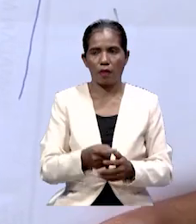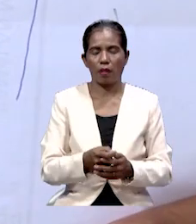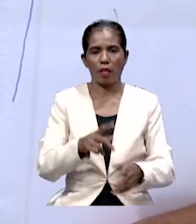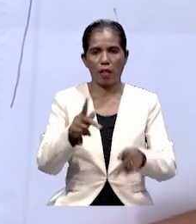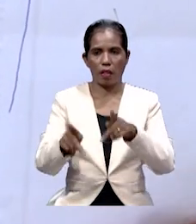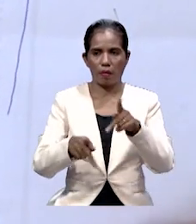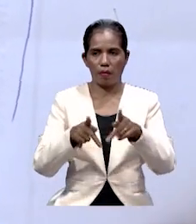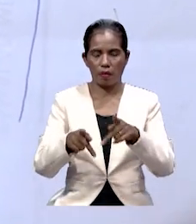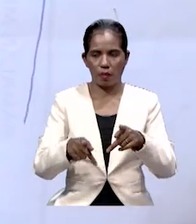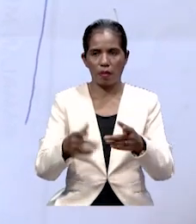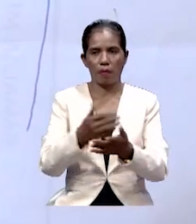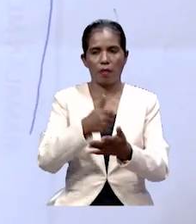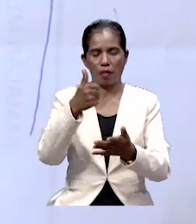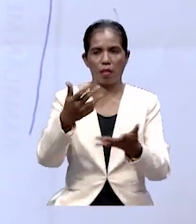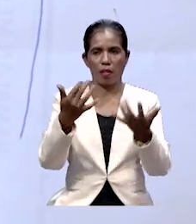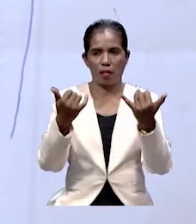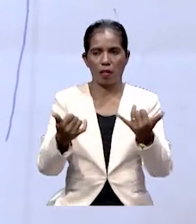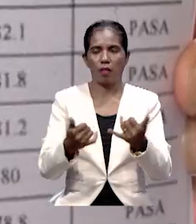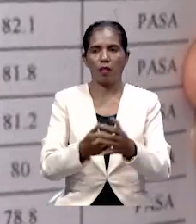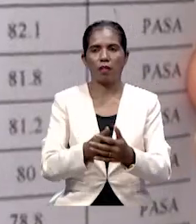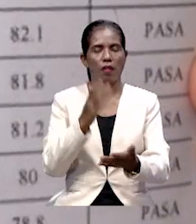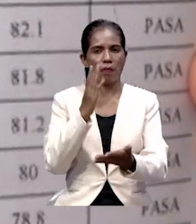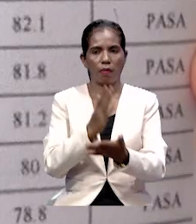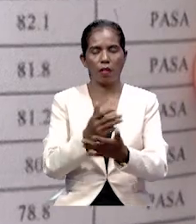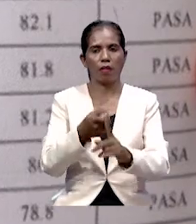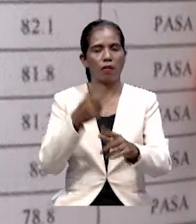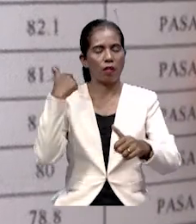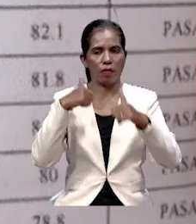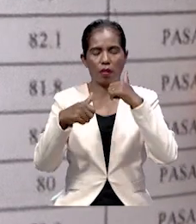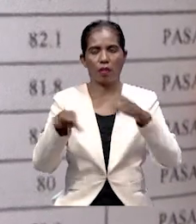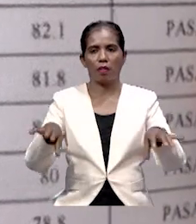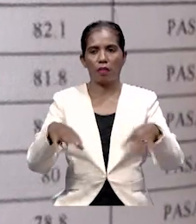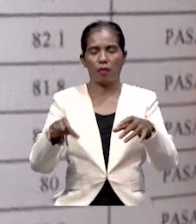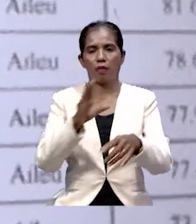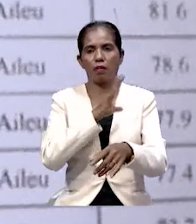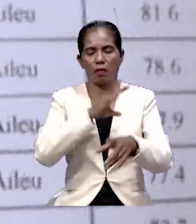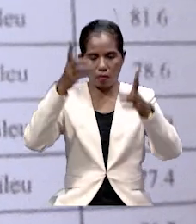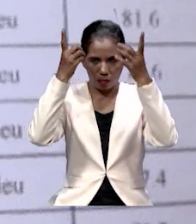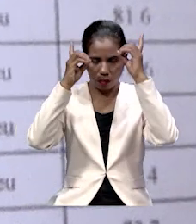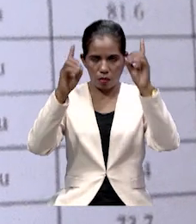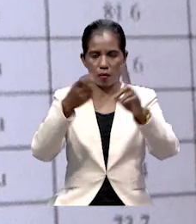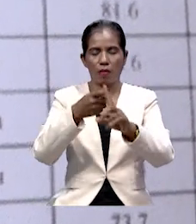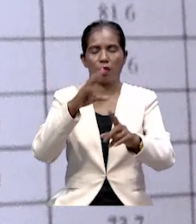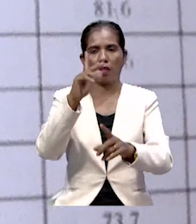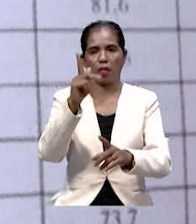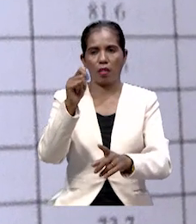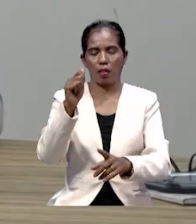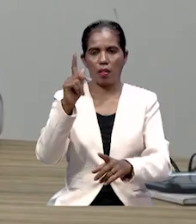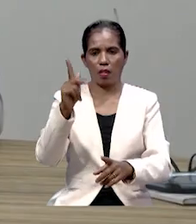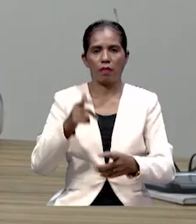Sirnebe admitido ona, da Daune, se suspende com a atividade de serviço, ou de rei decisão com a Comissão